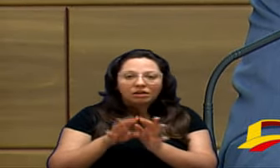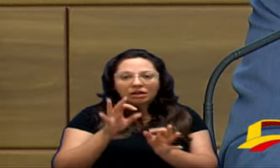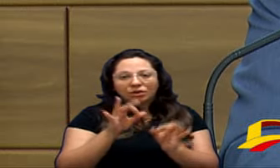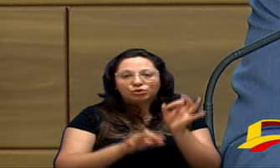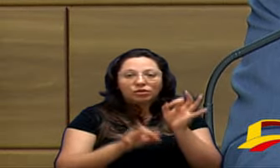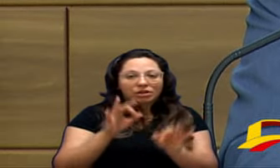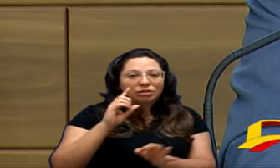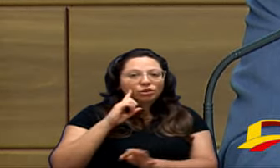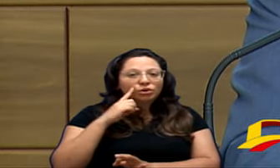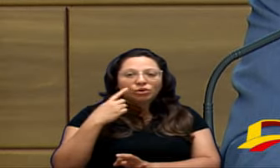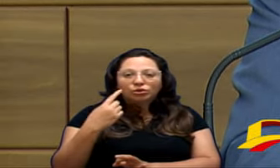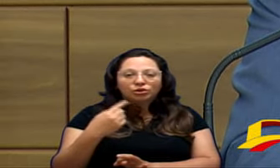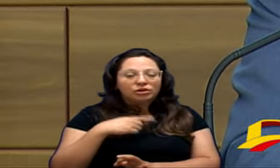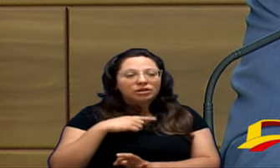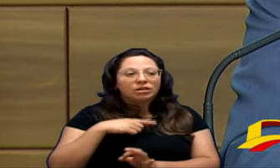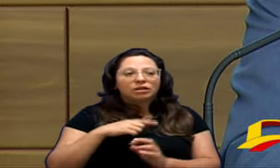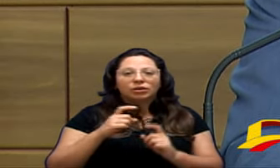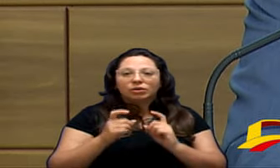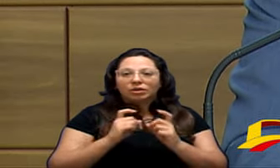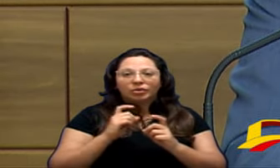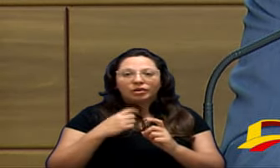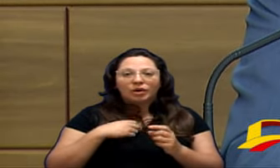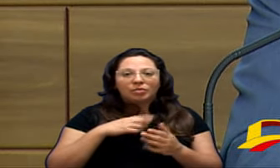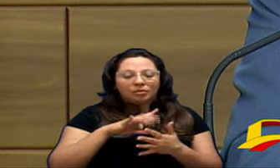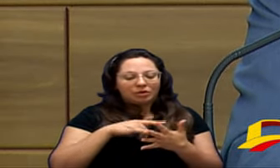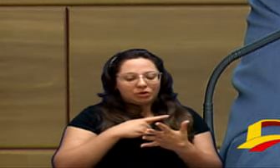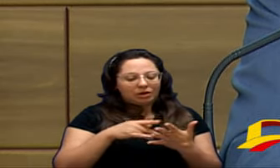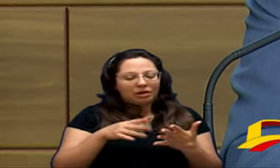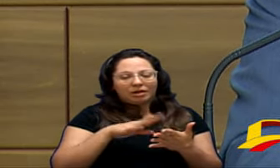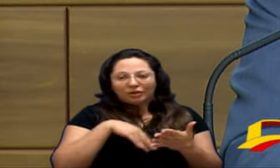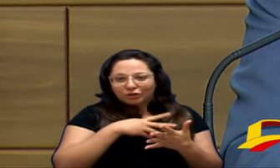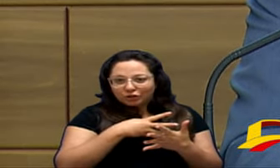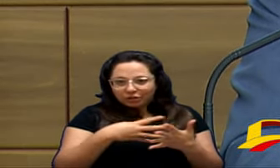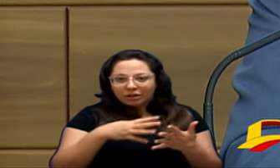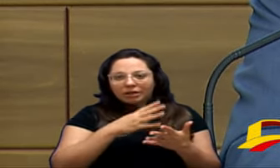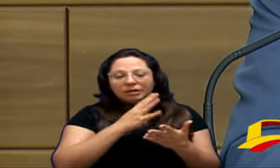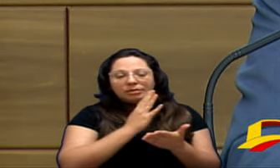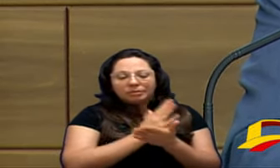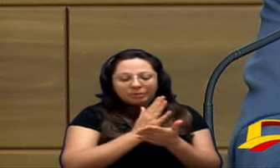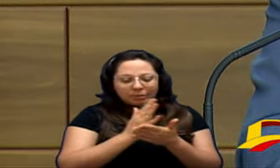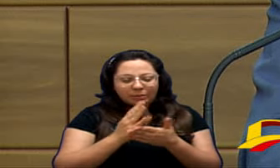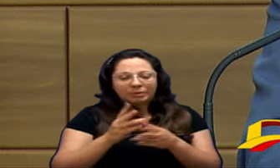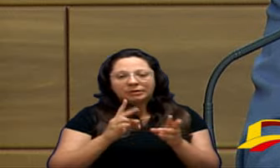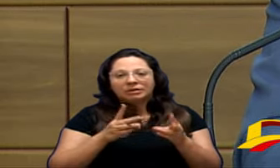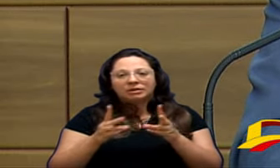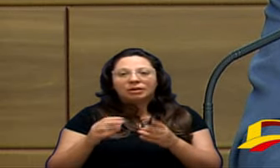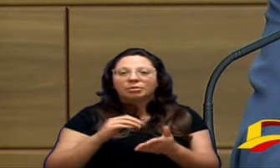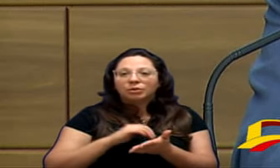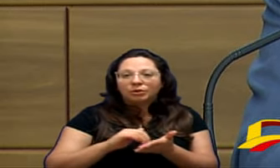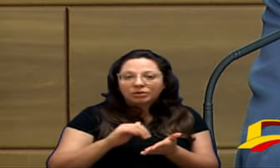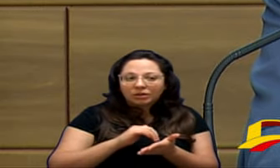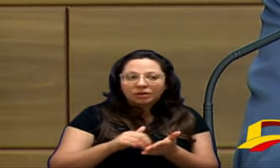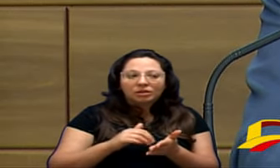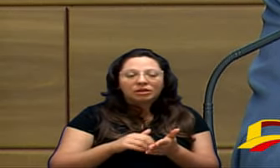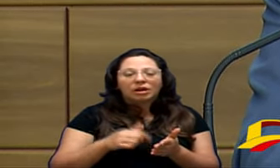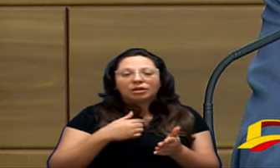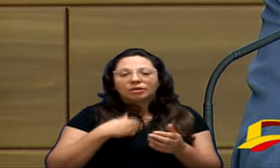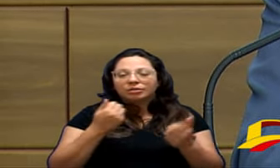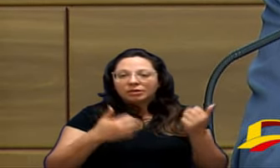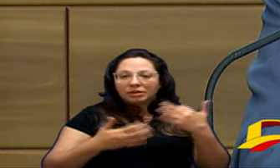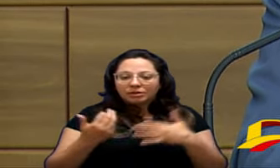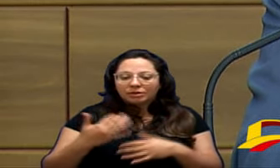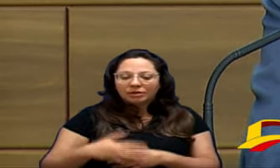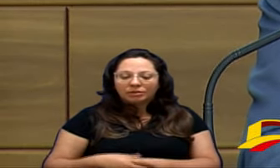diárias a minha agenda é quase toda lotada só de reuniões orientando todos os secretários pontualmente um caso que tem um questionamento